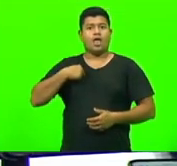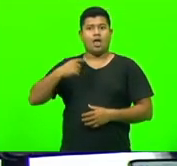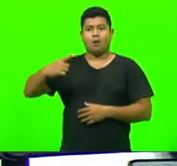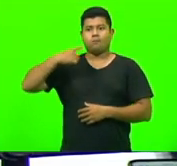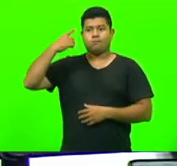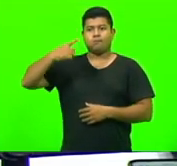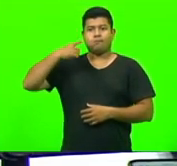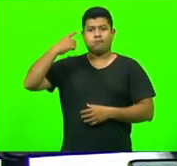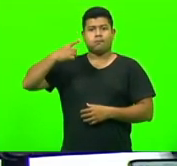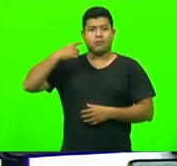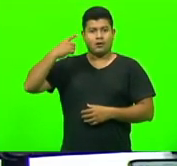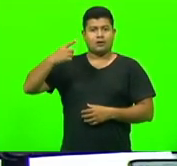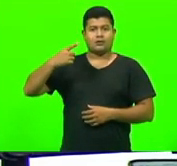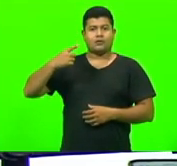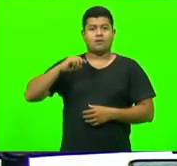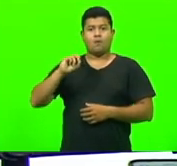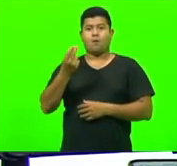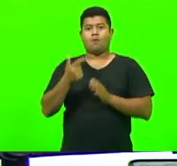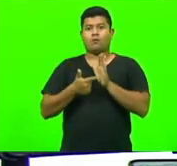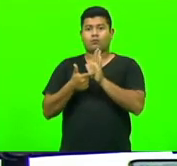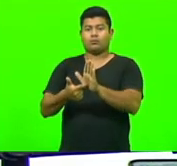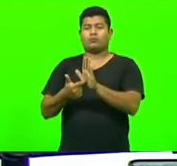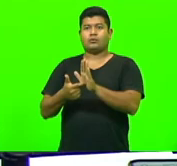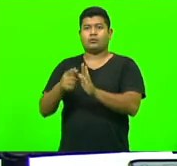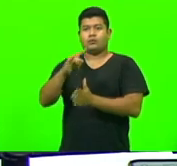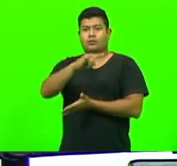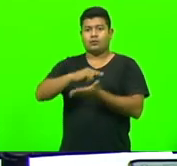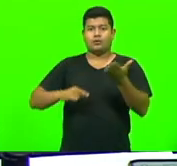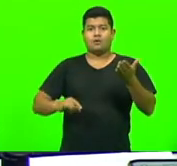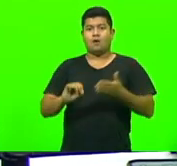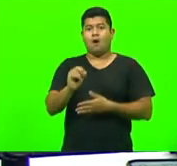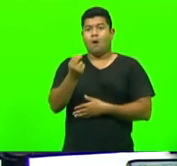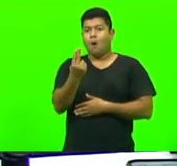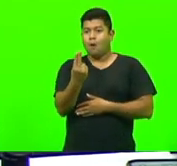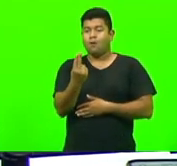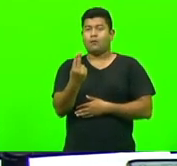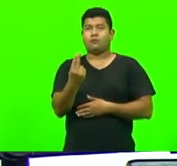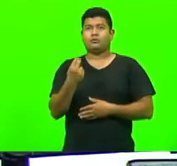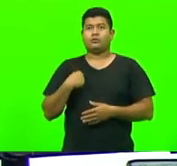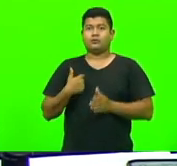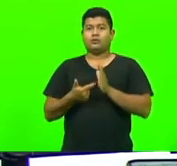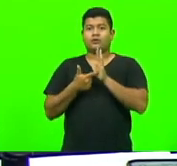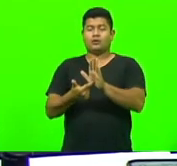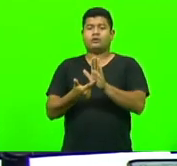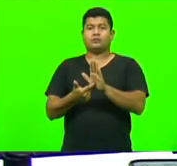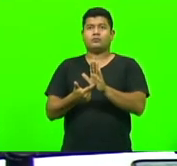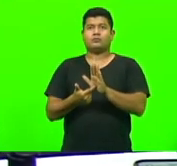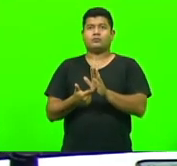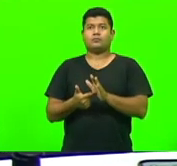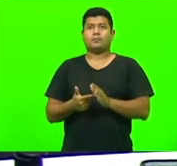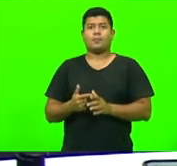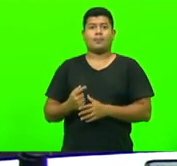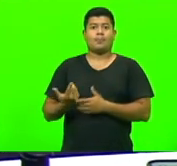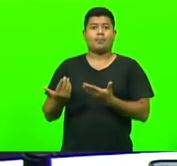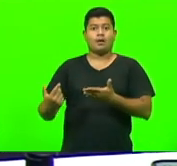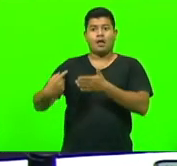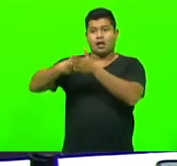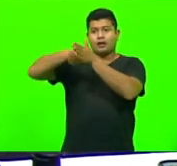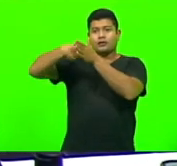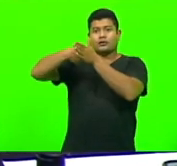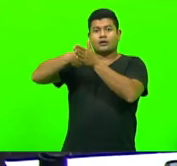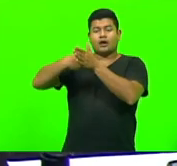ou eu apresento um passaporte, ou eu apresento um exame que eu não estou com